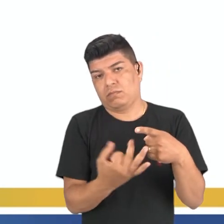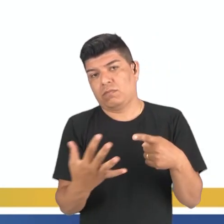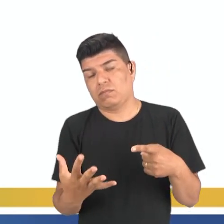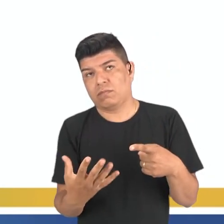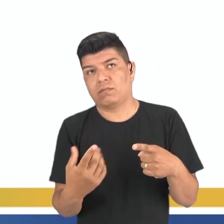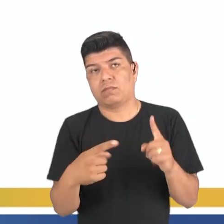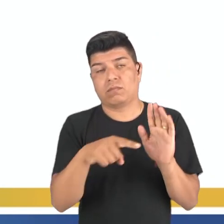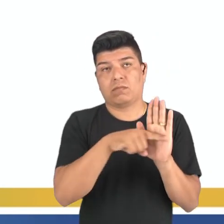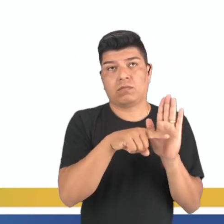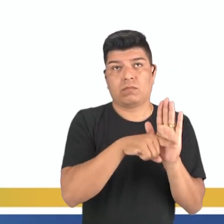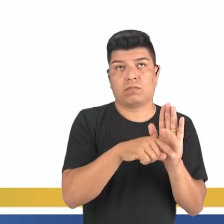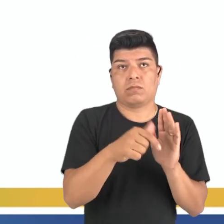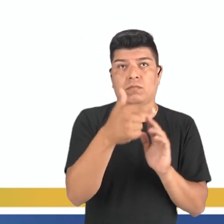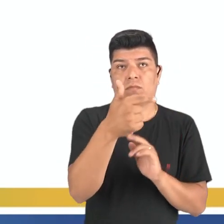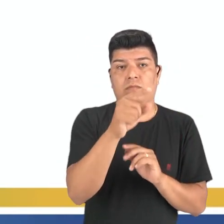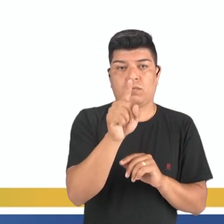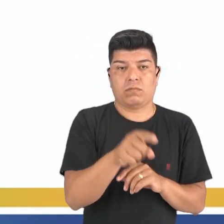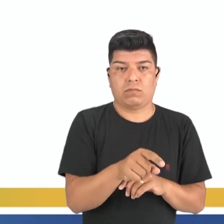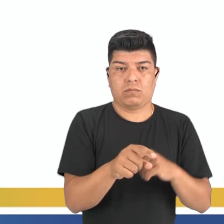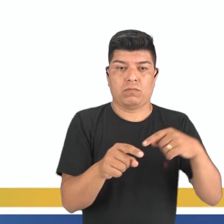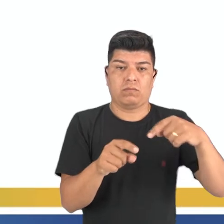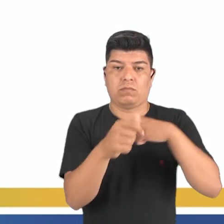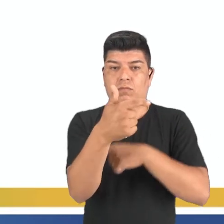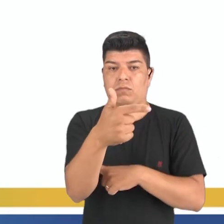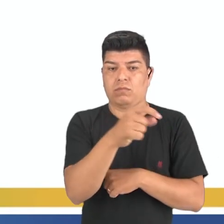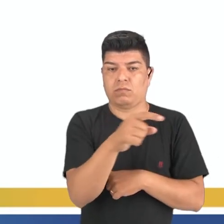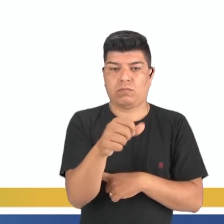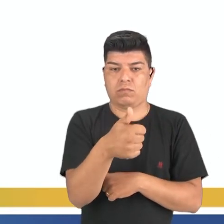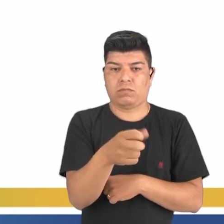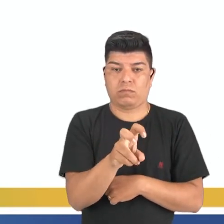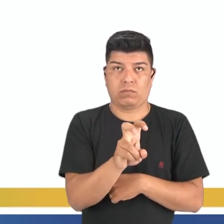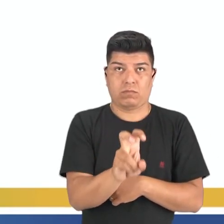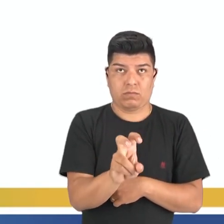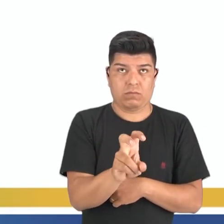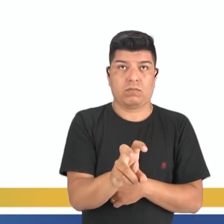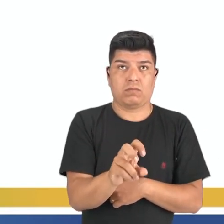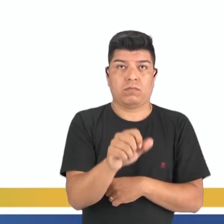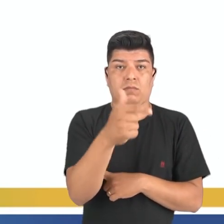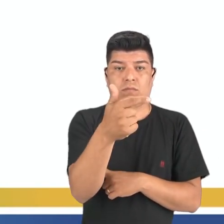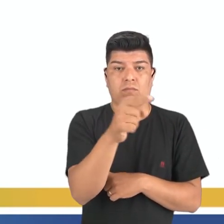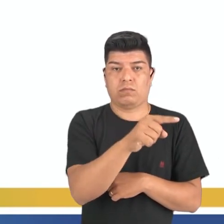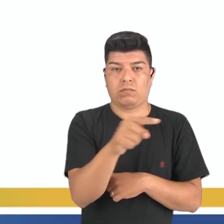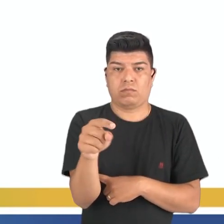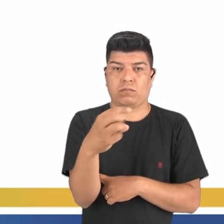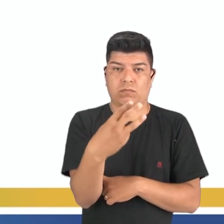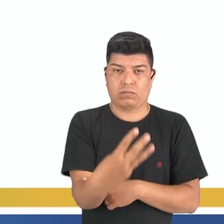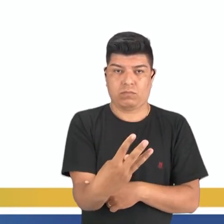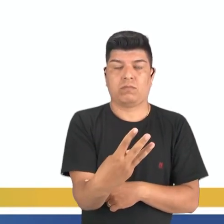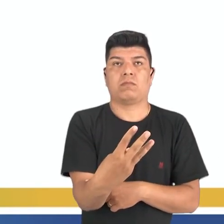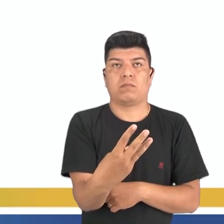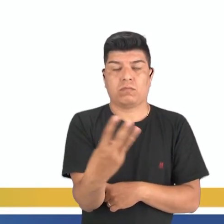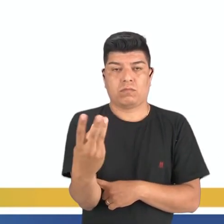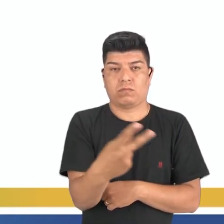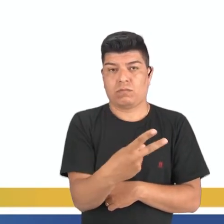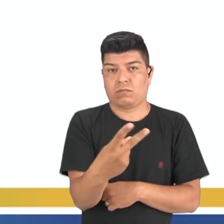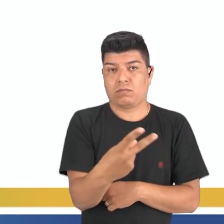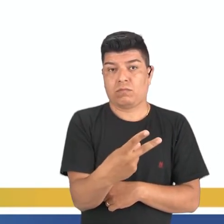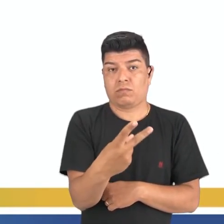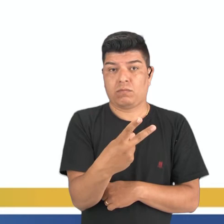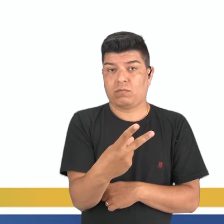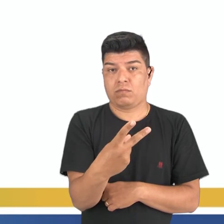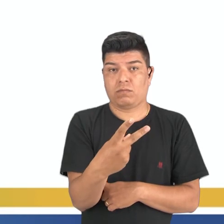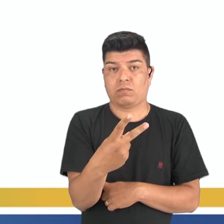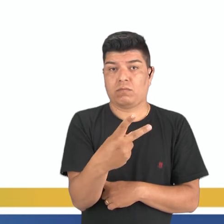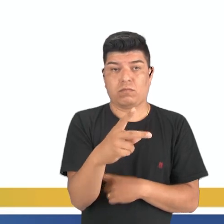vai subtrair 2/15 de 2/3, já que essas duas frações são em relação à